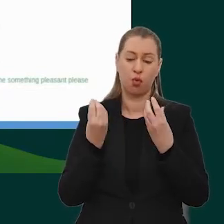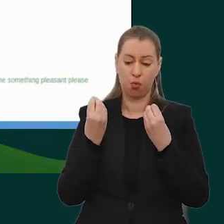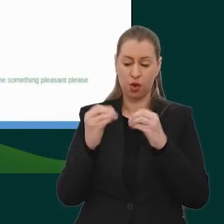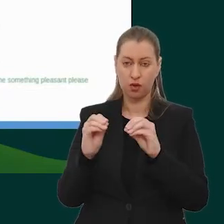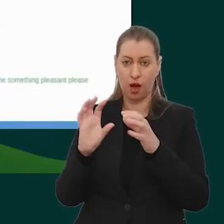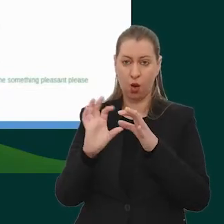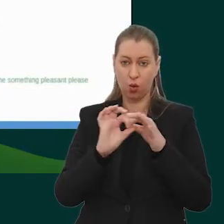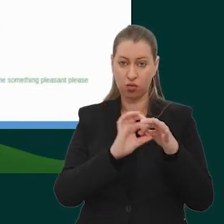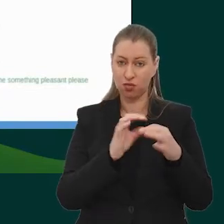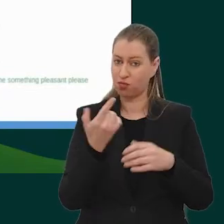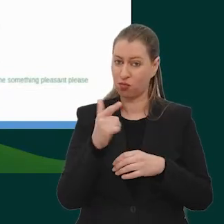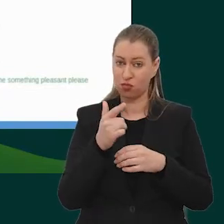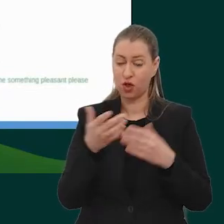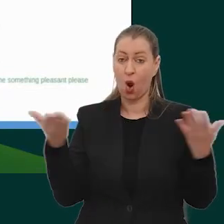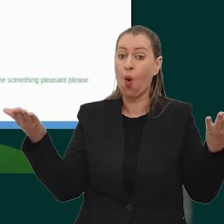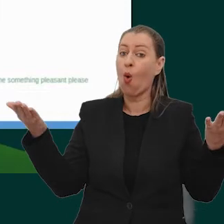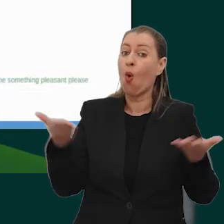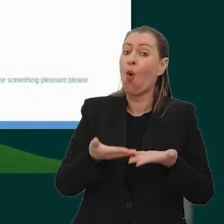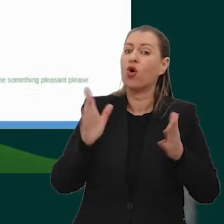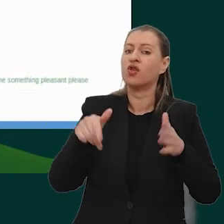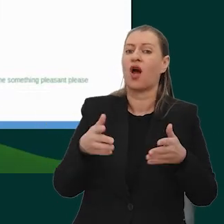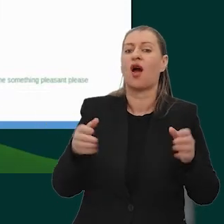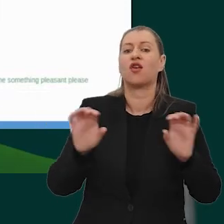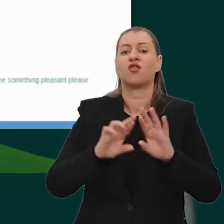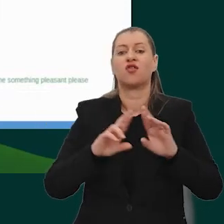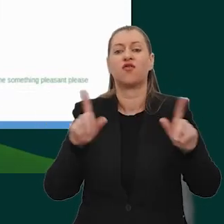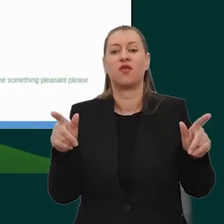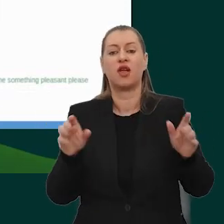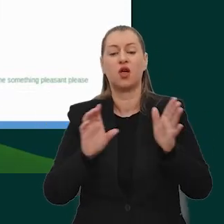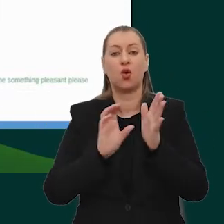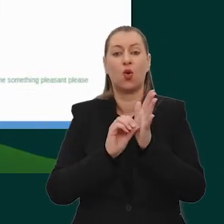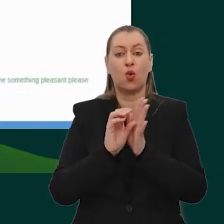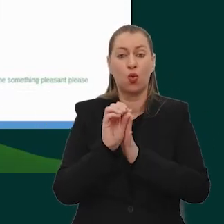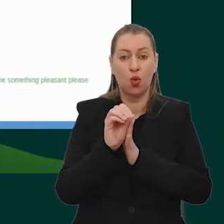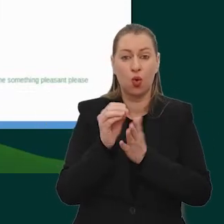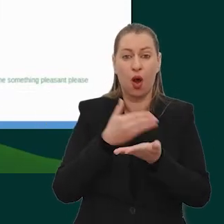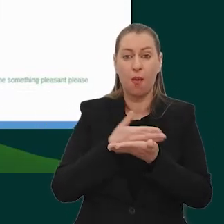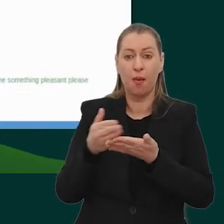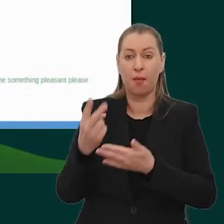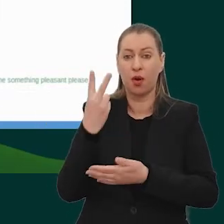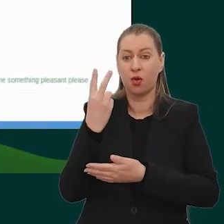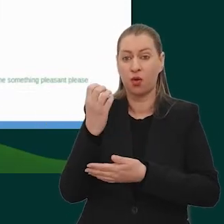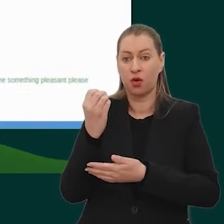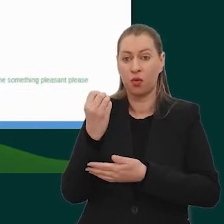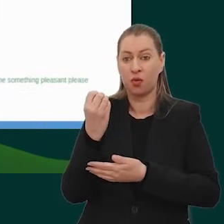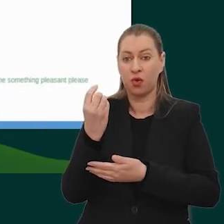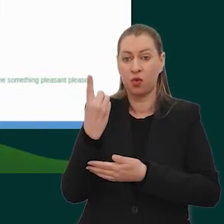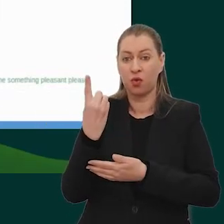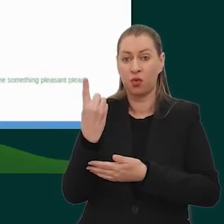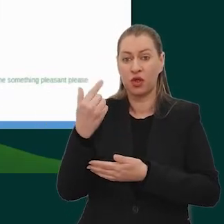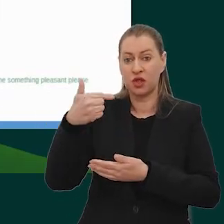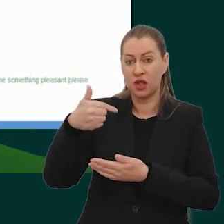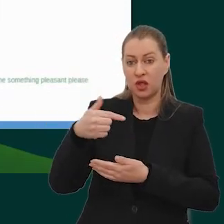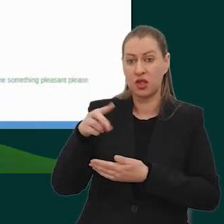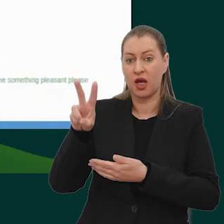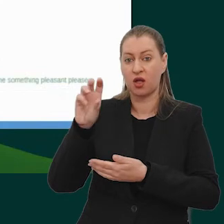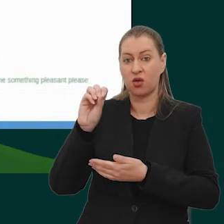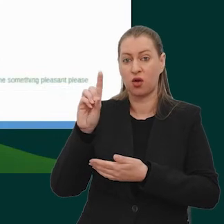não existia. Hoje já é diferente. O Google, já a partir de 2017, 2018, já trouxe